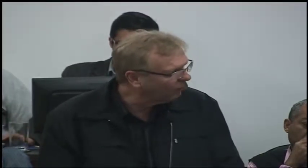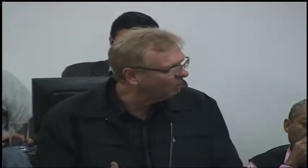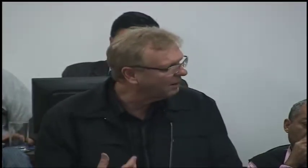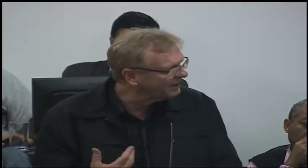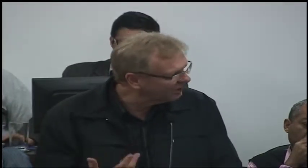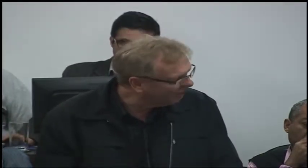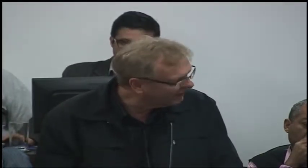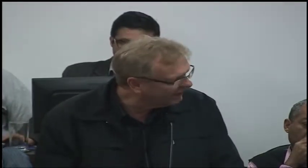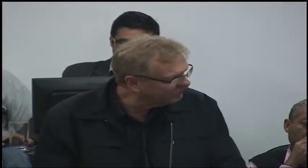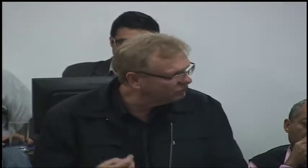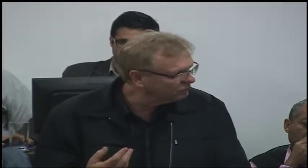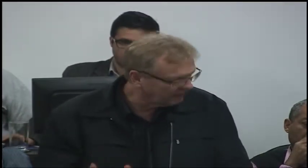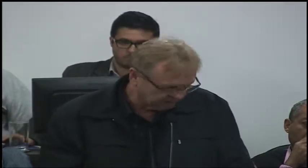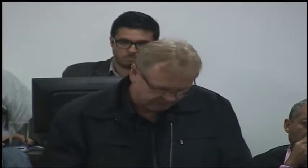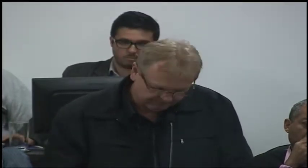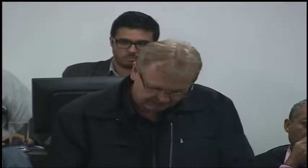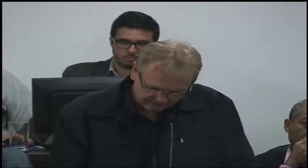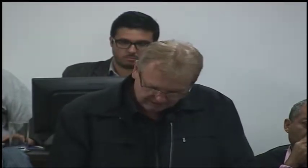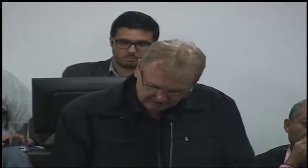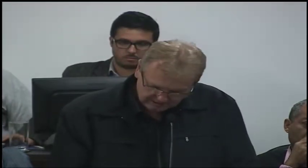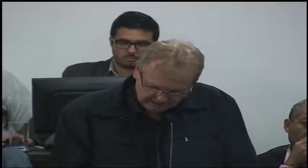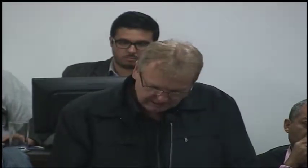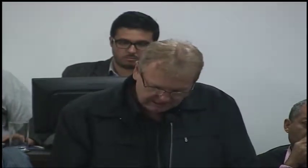cura ou uma melhora é muito maior.